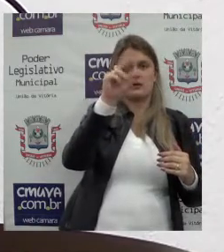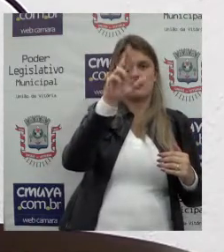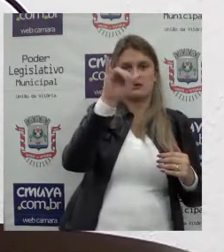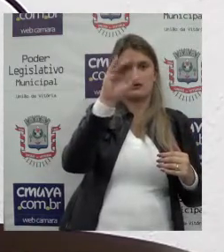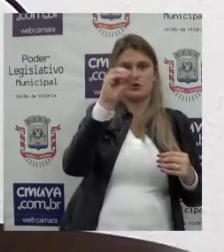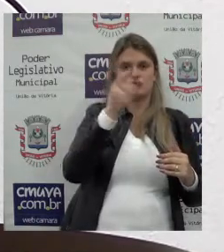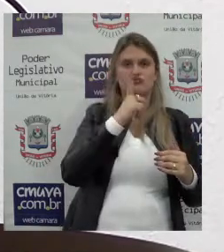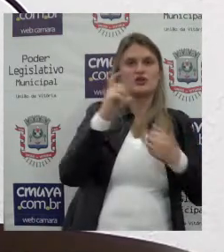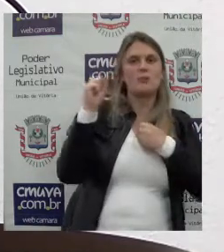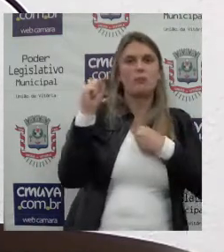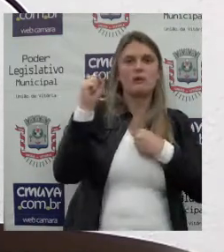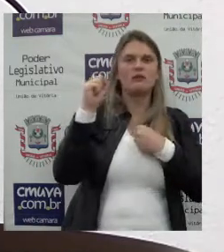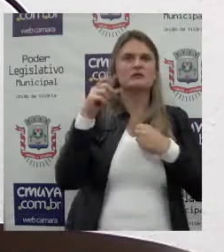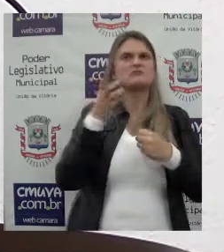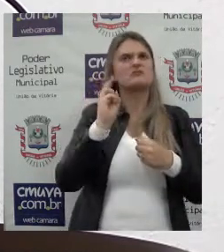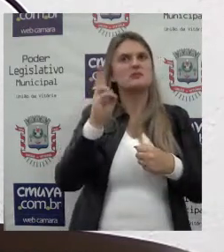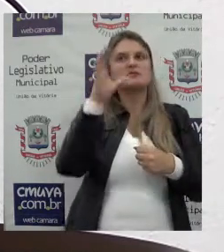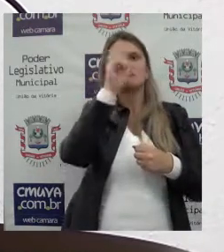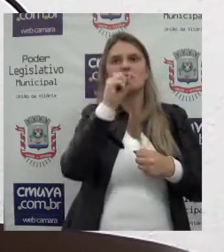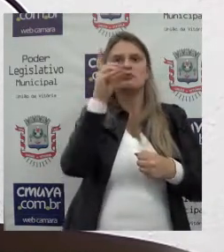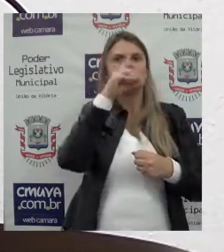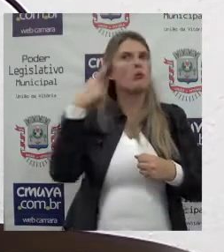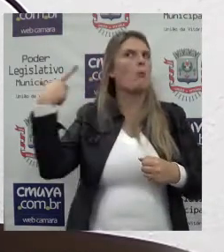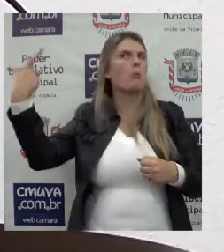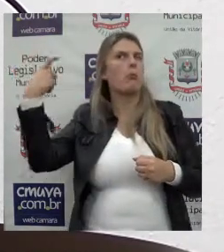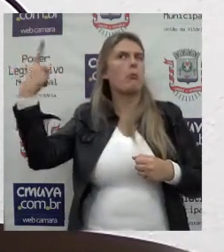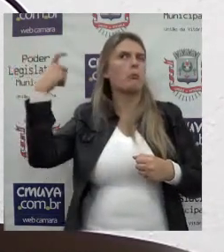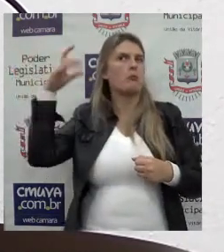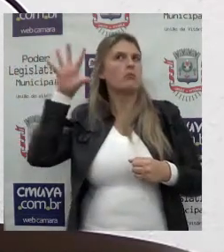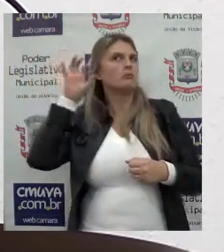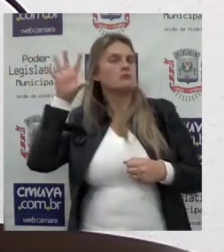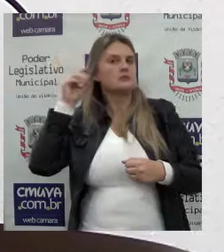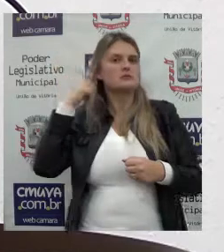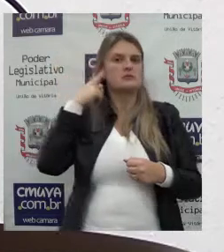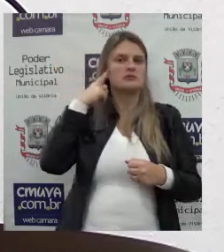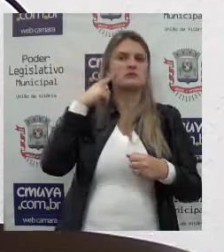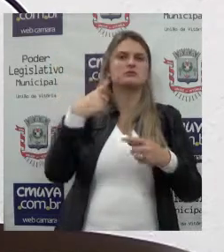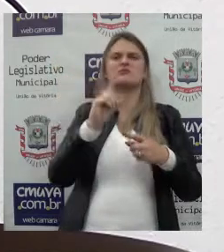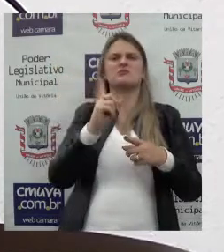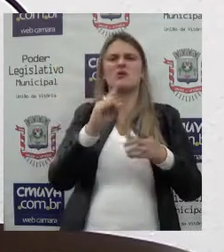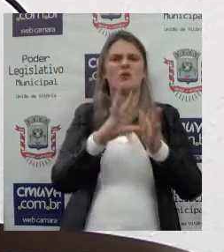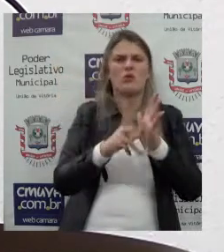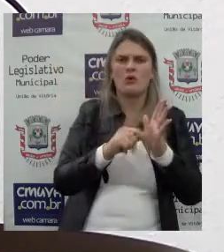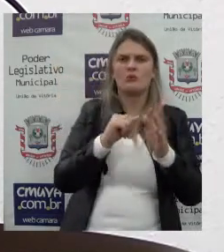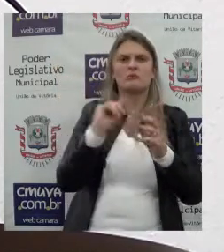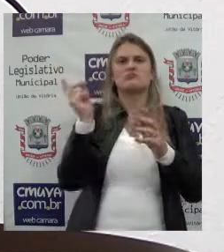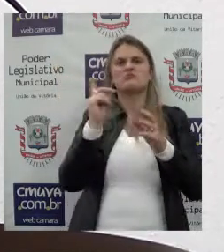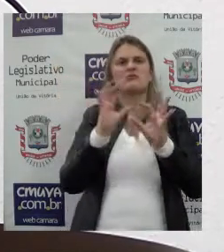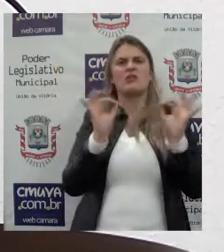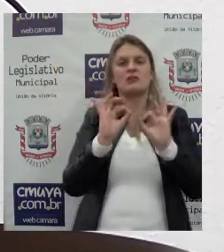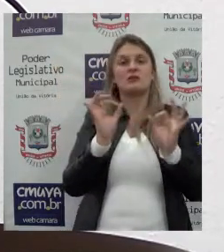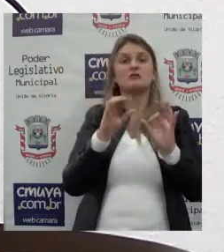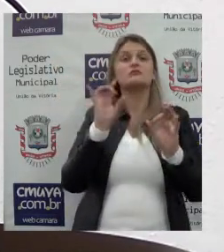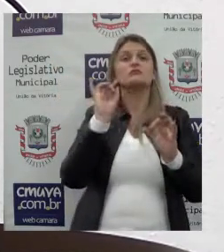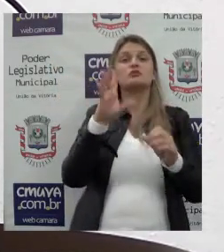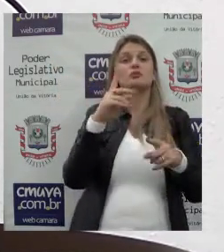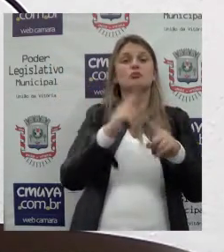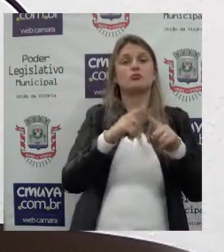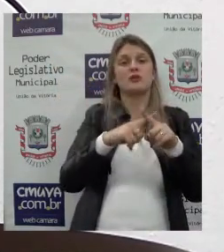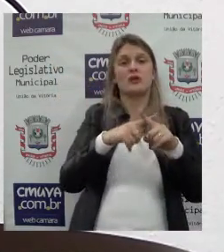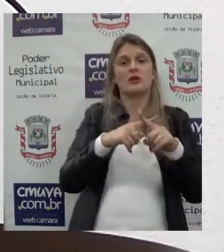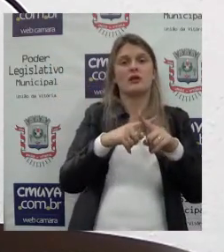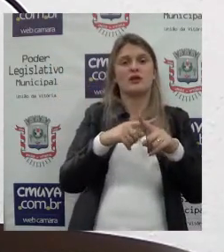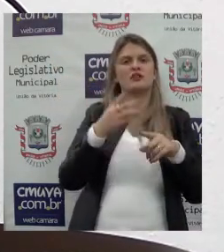lá. Então, todo final de semana você ouvia um tiroteio. E sempre tombavam. Mas não por roubo,